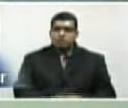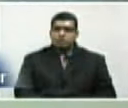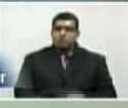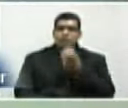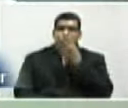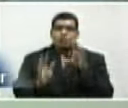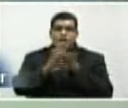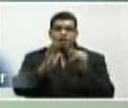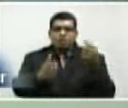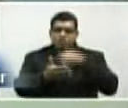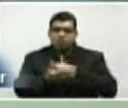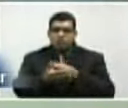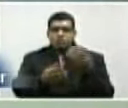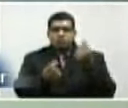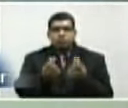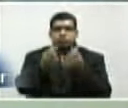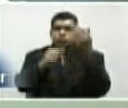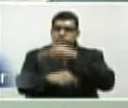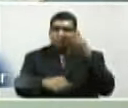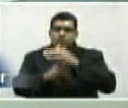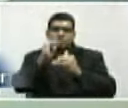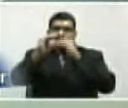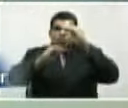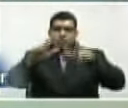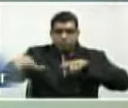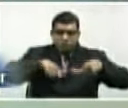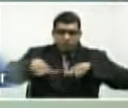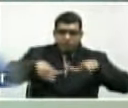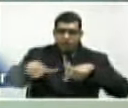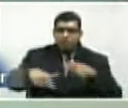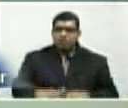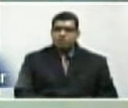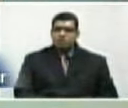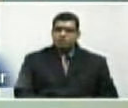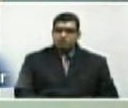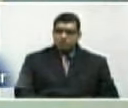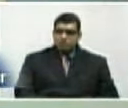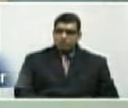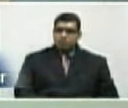A lei que garante os recursos para desenvolvimento social,